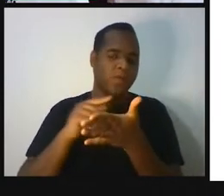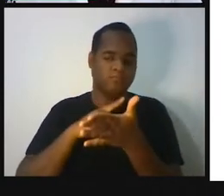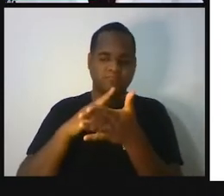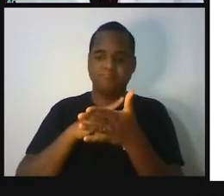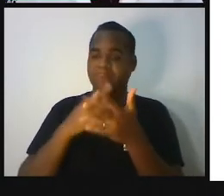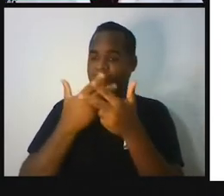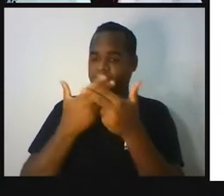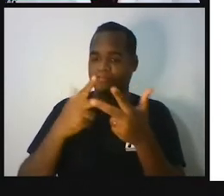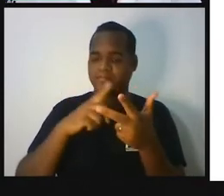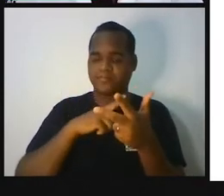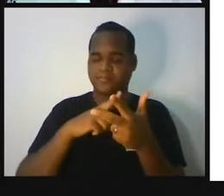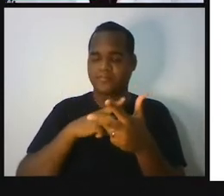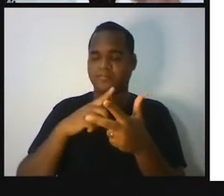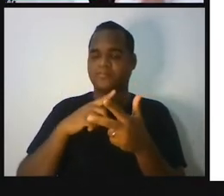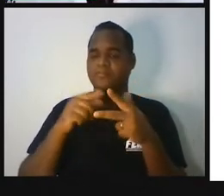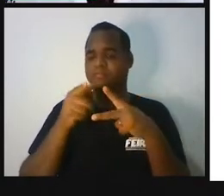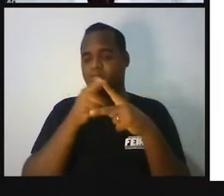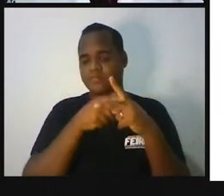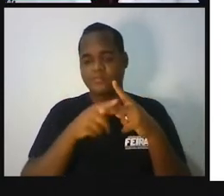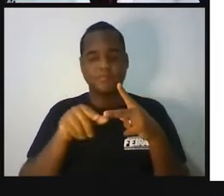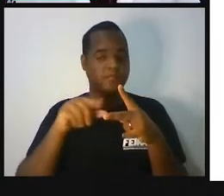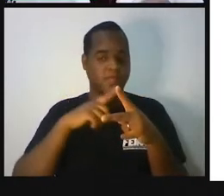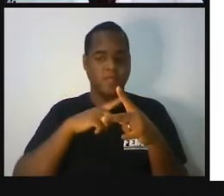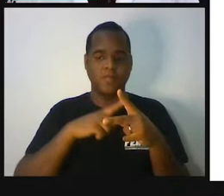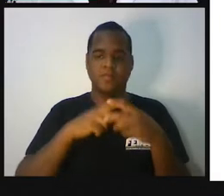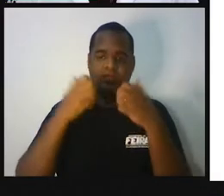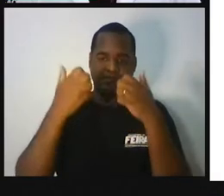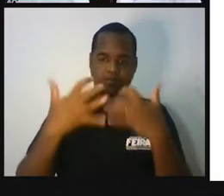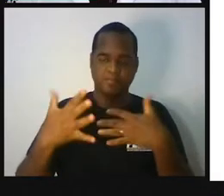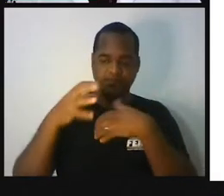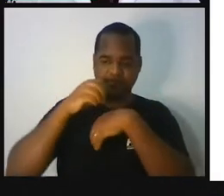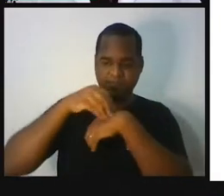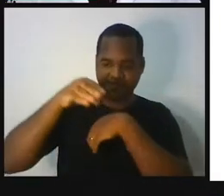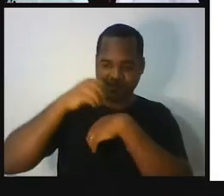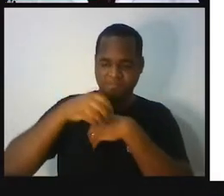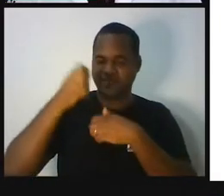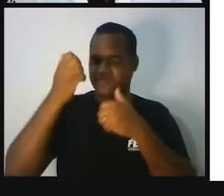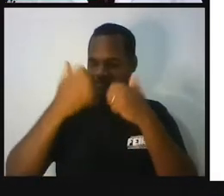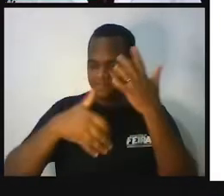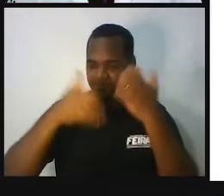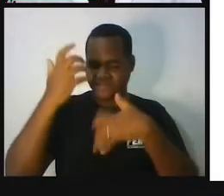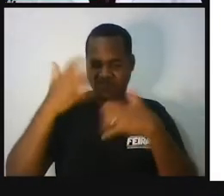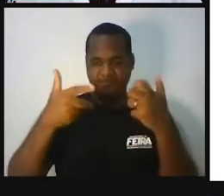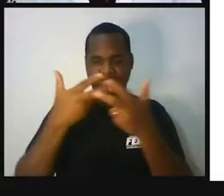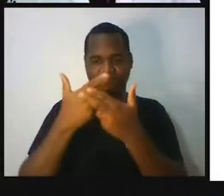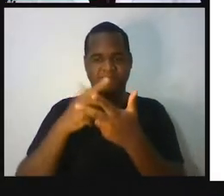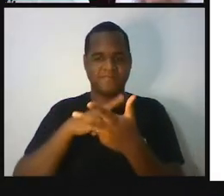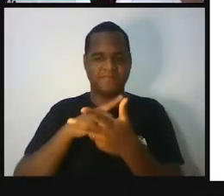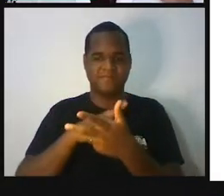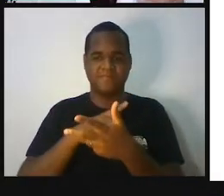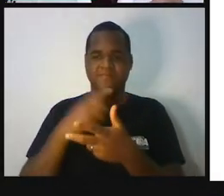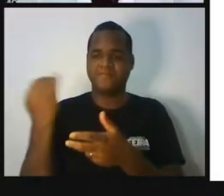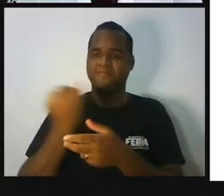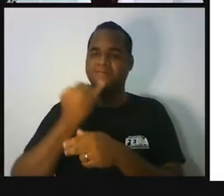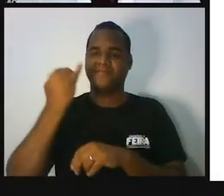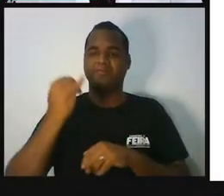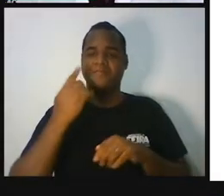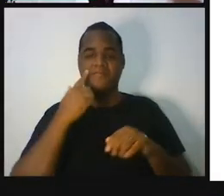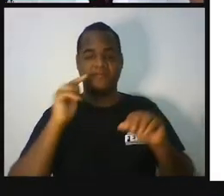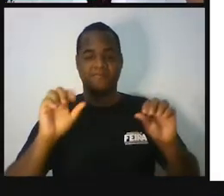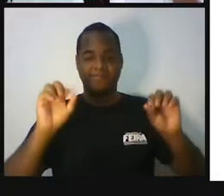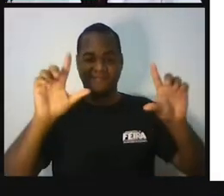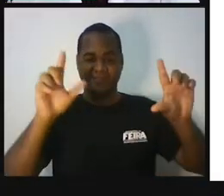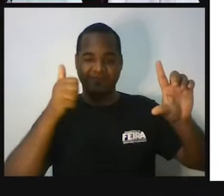medidas de ângulo tá a gente vai ver isso tranquilamente bonitinho ali em uma tela bem bacana que eu